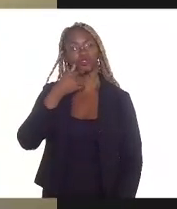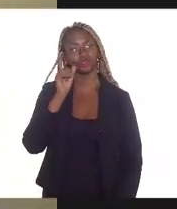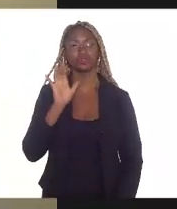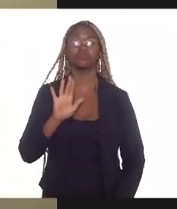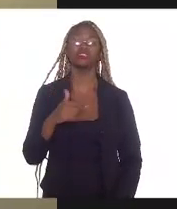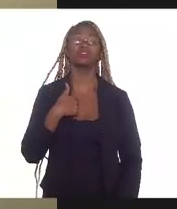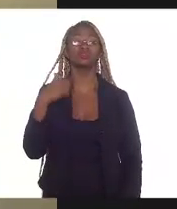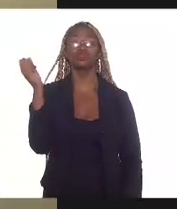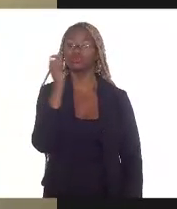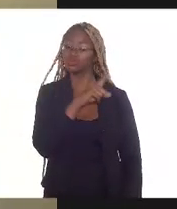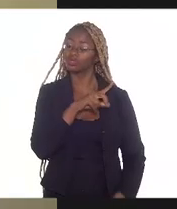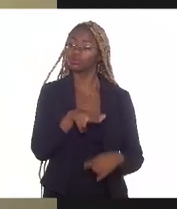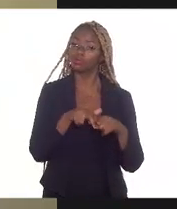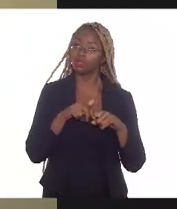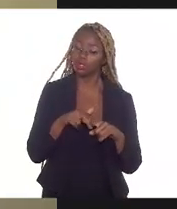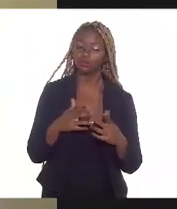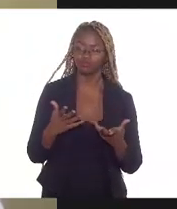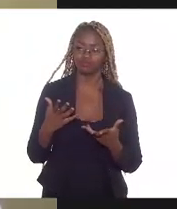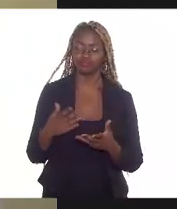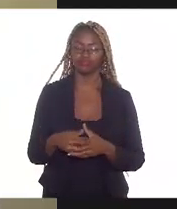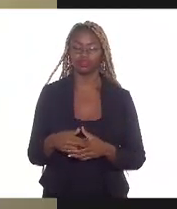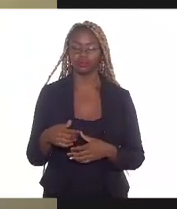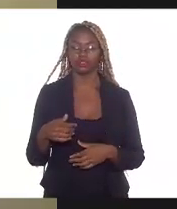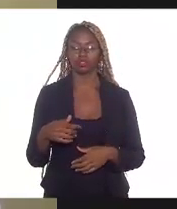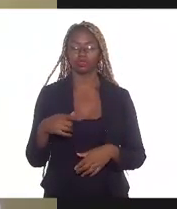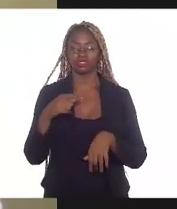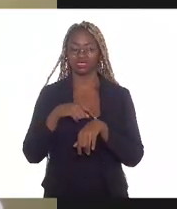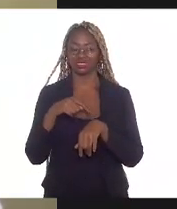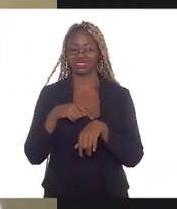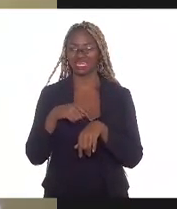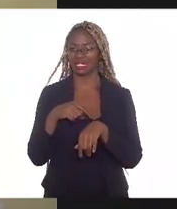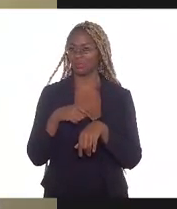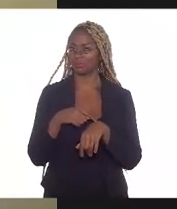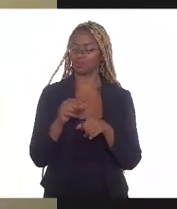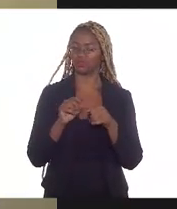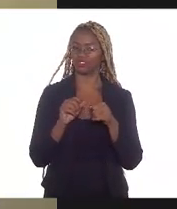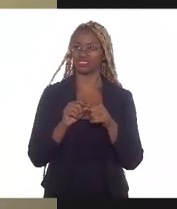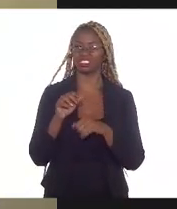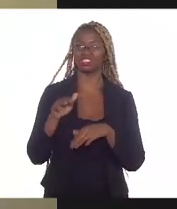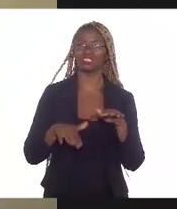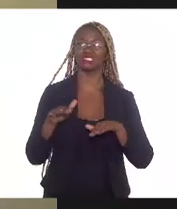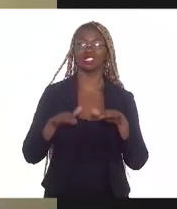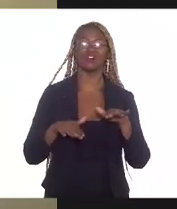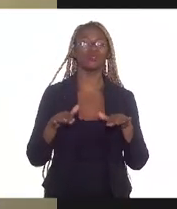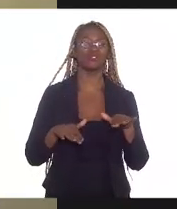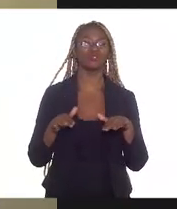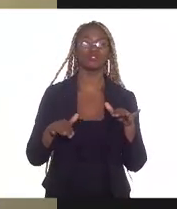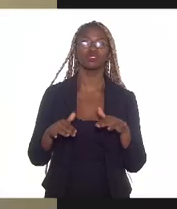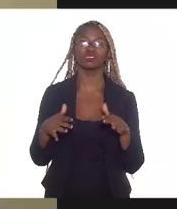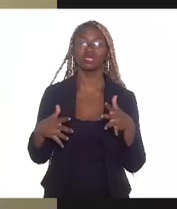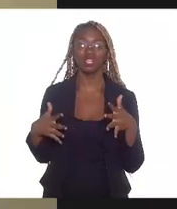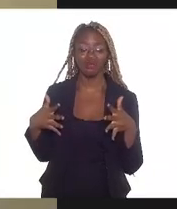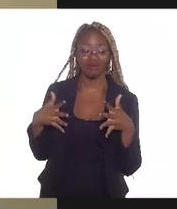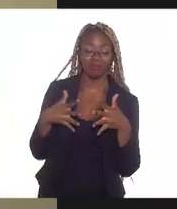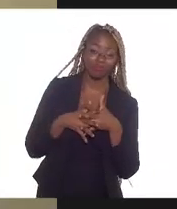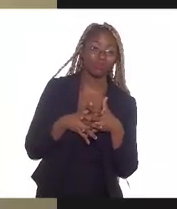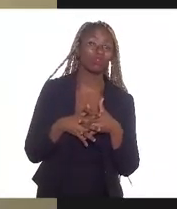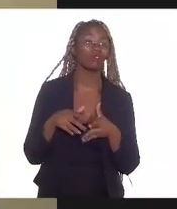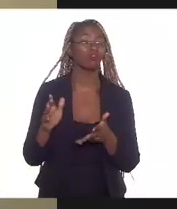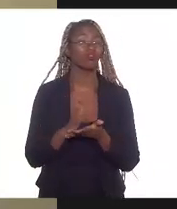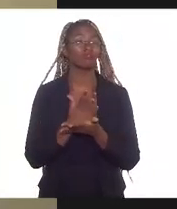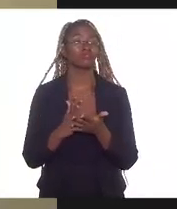quê. O tempo para fazer uma audiência pública pode atrapalhar alguns projetos que nós estamos fazendo, que nós já